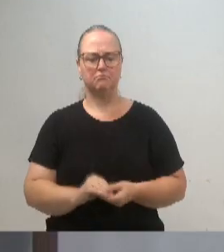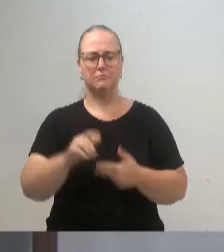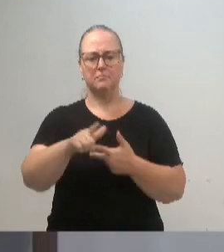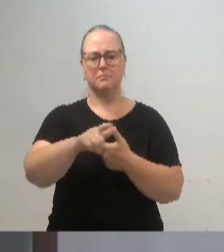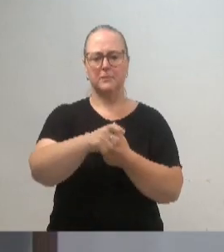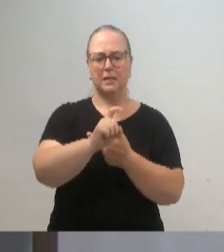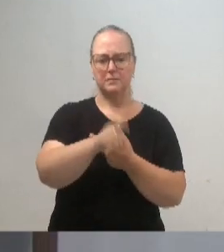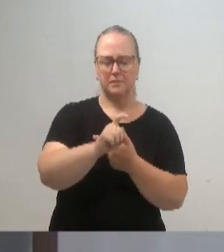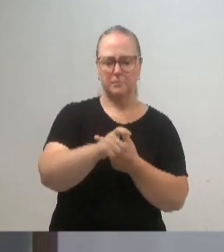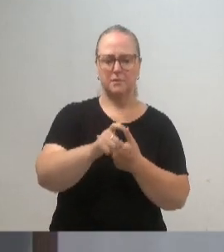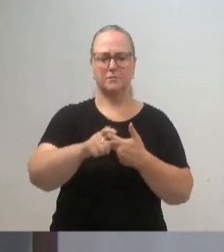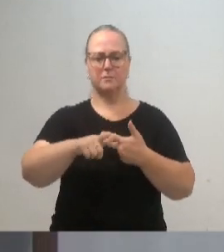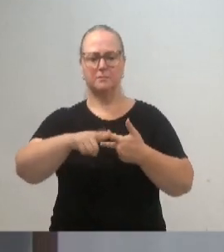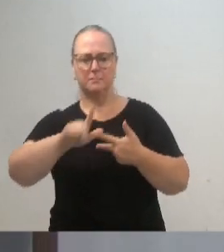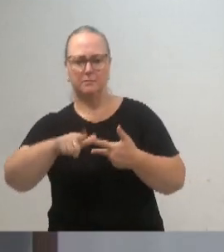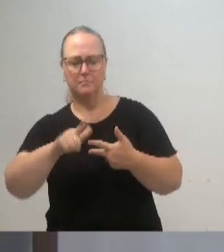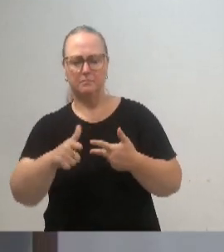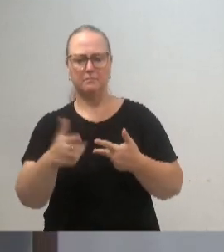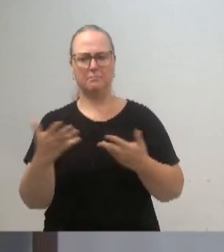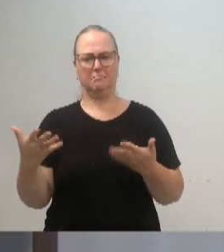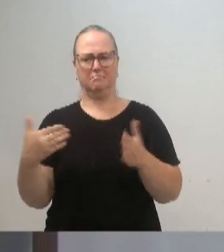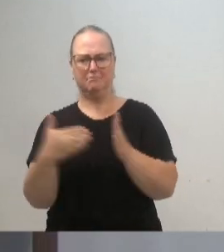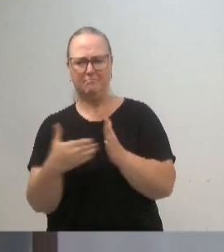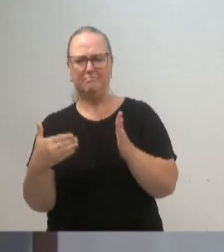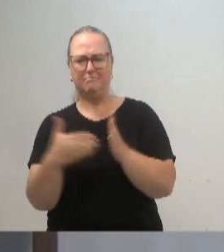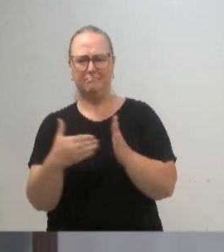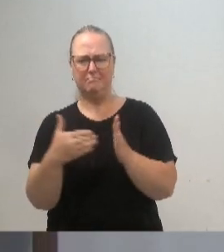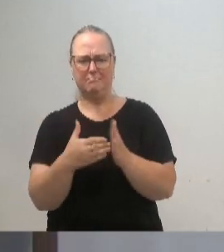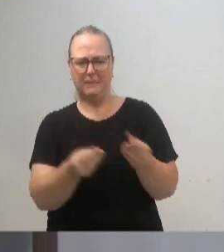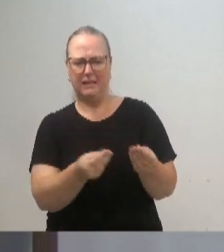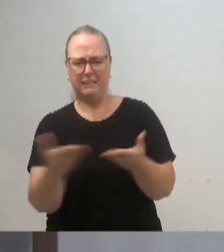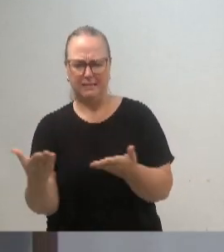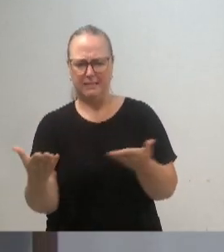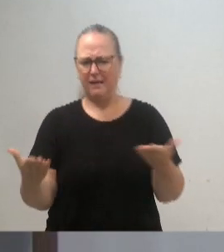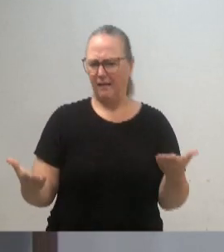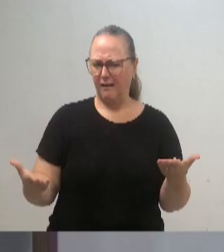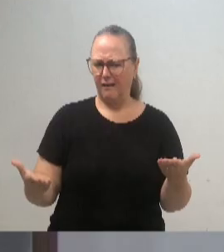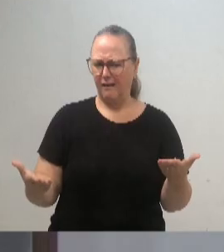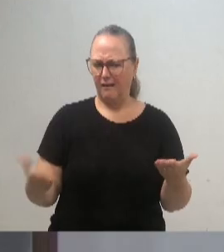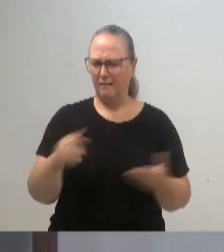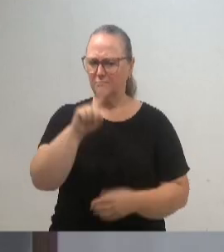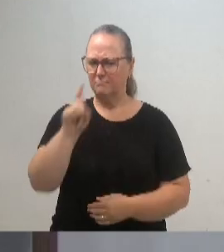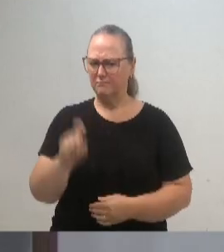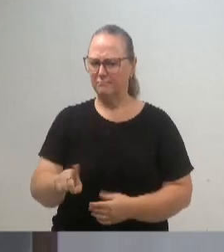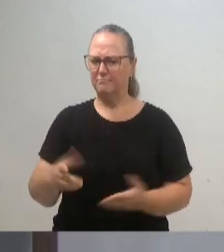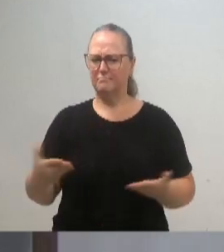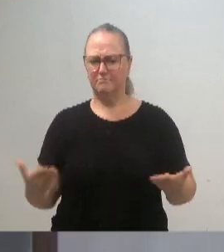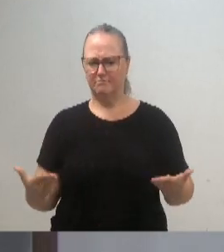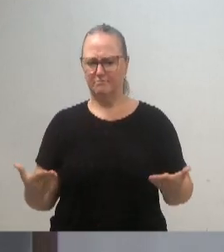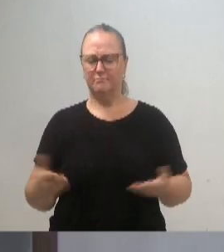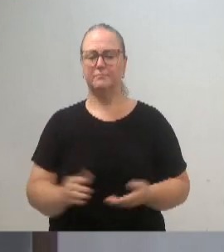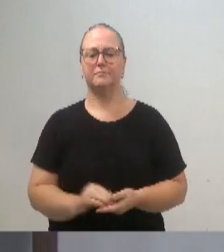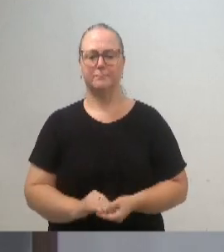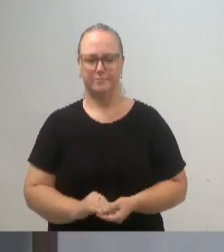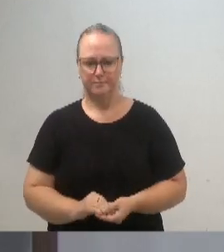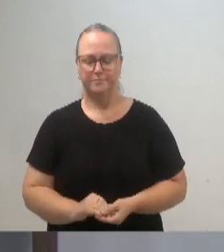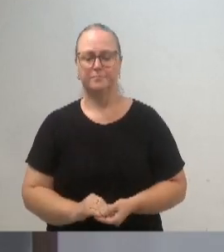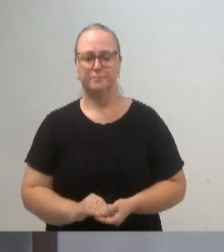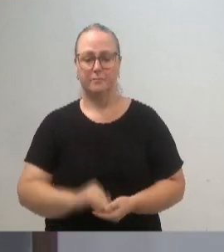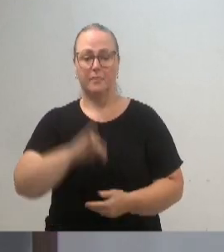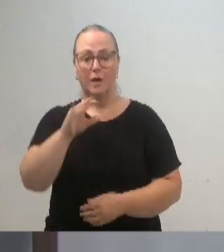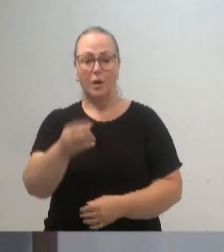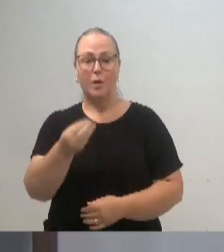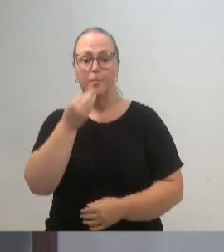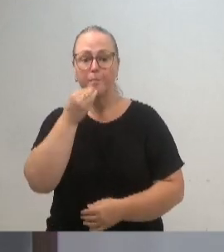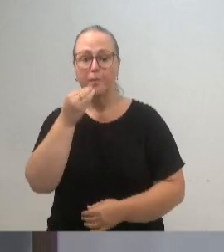para limitar a capacidade dos nossos filhos? Essa é a pergunta que se faz. A